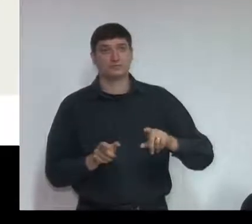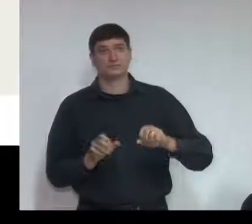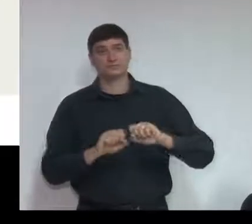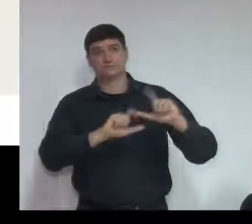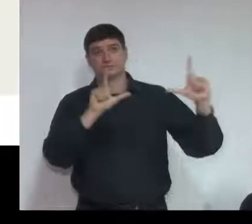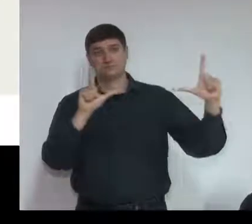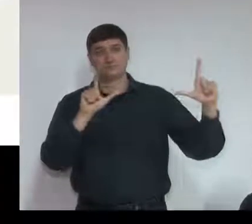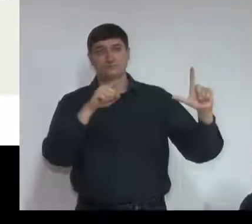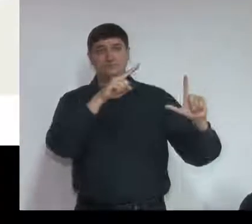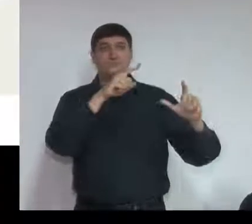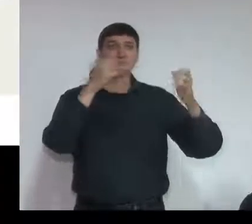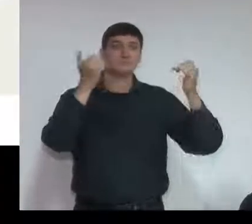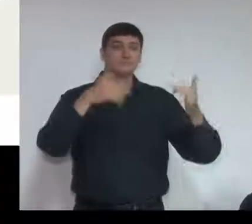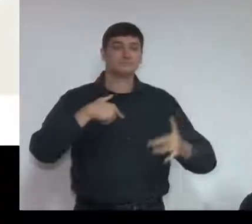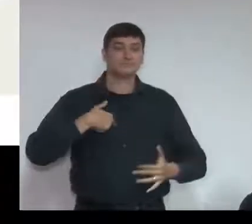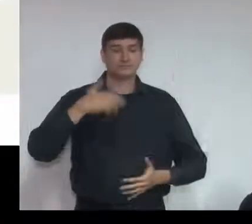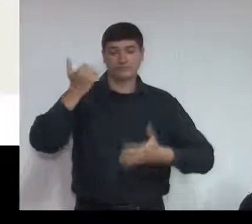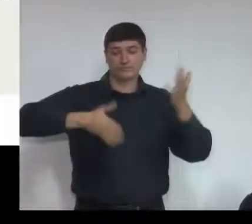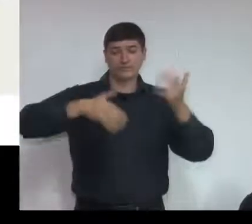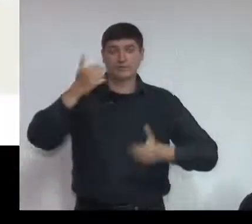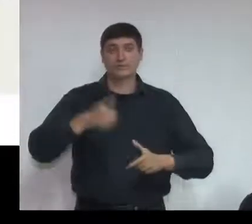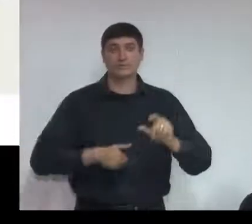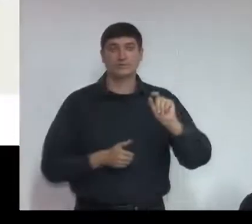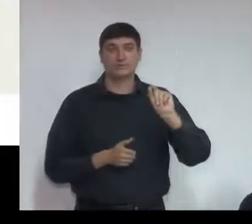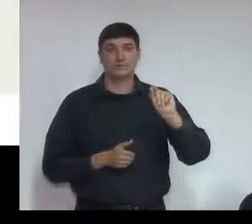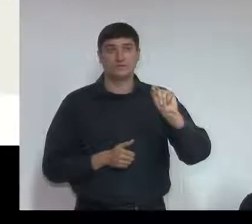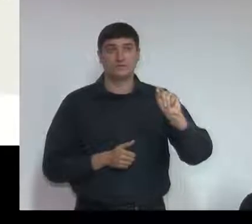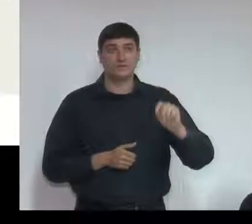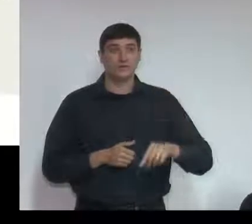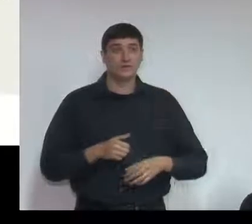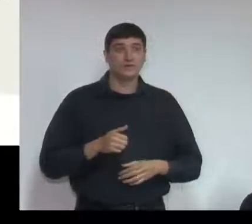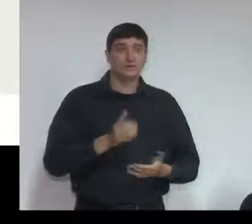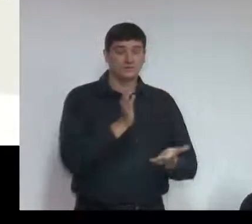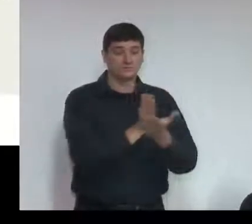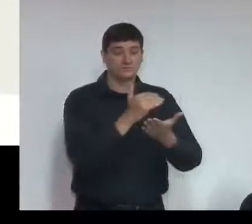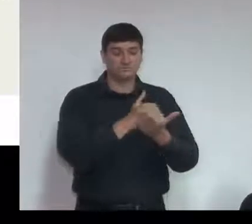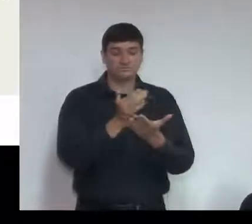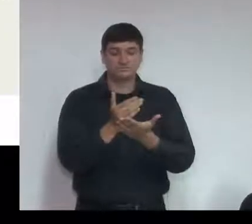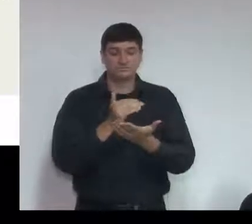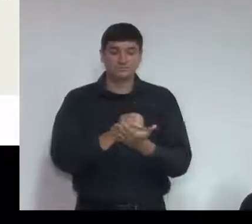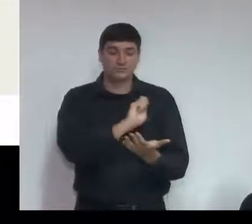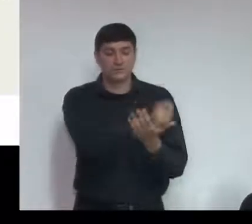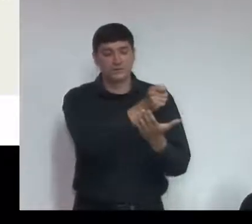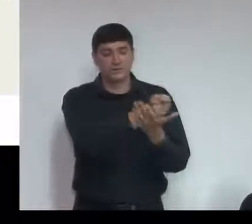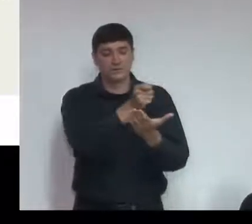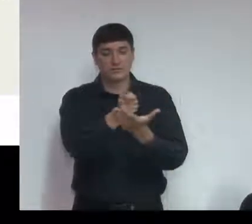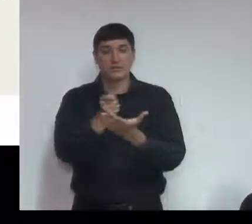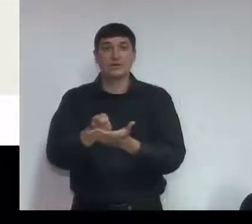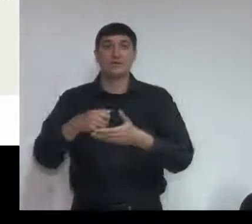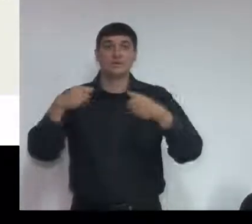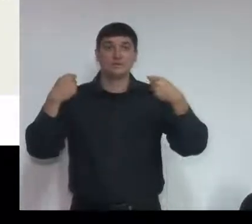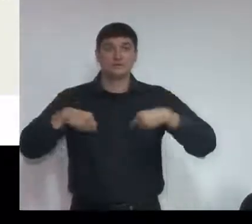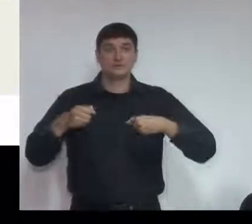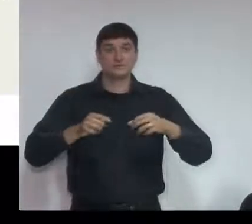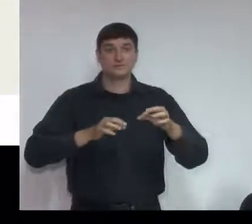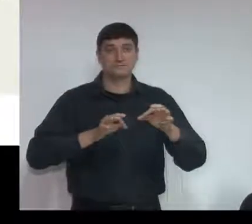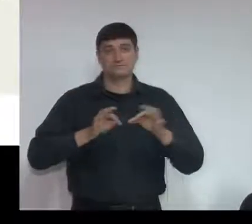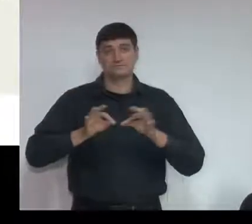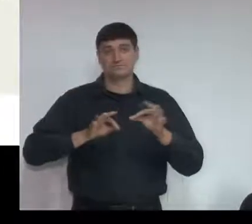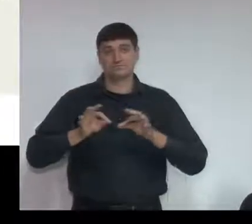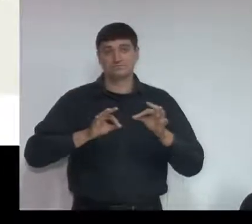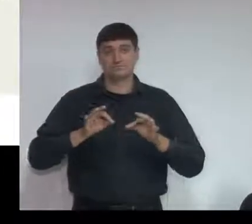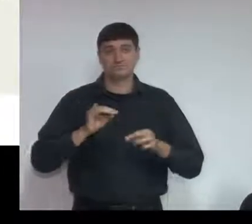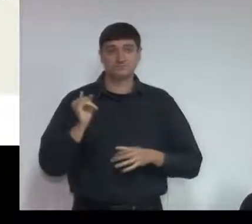dizer? Toda essa distribuição da nossa despesa, ela precisa partir de uma informação que